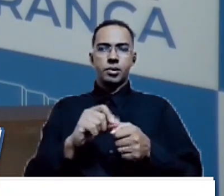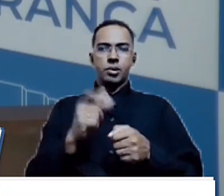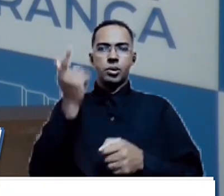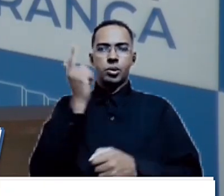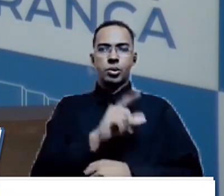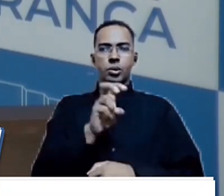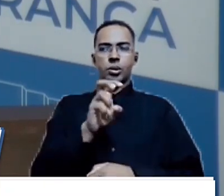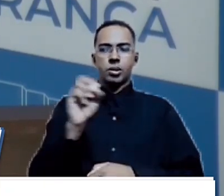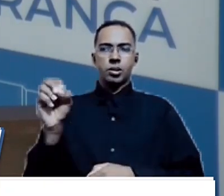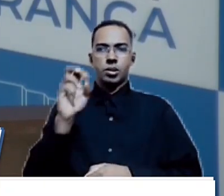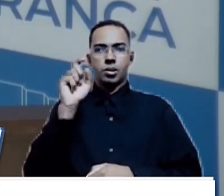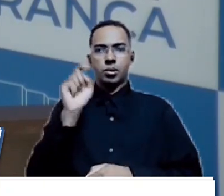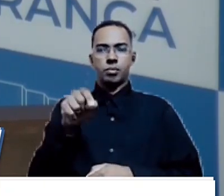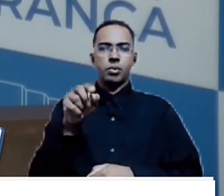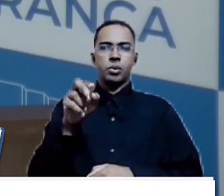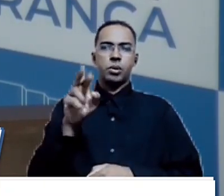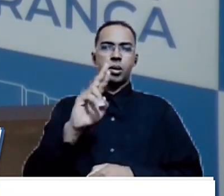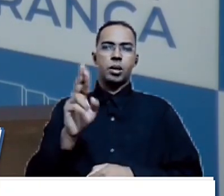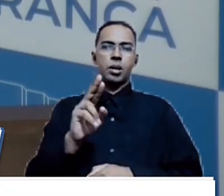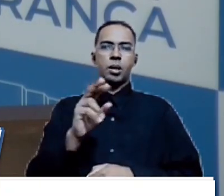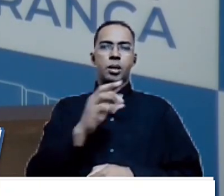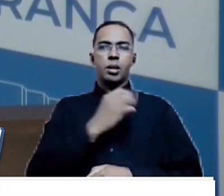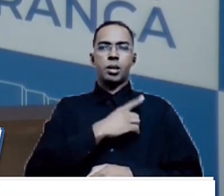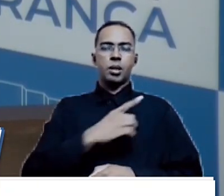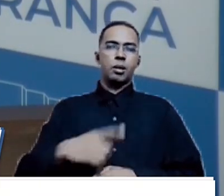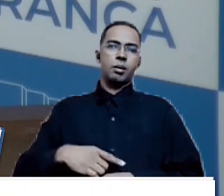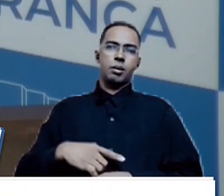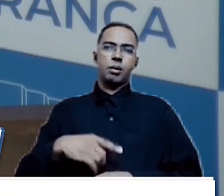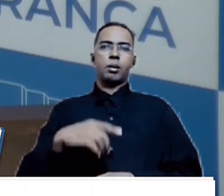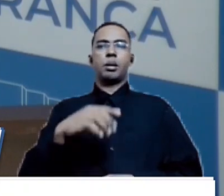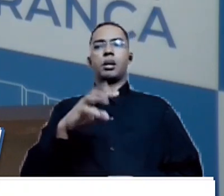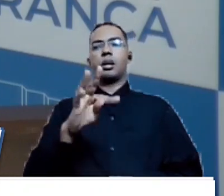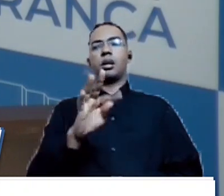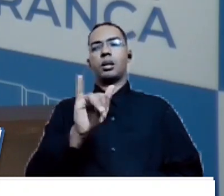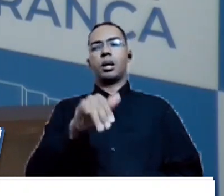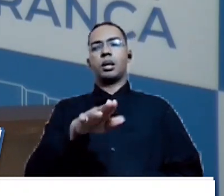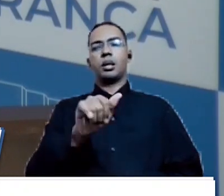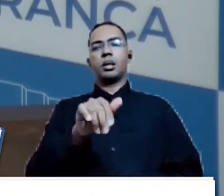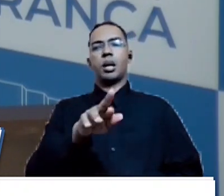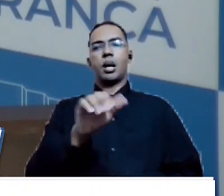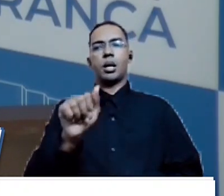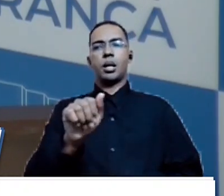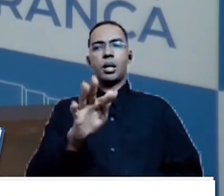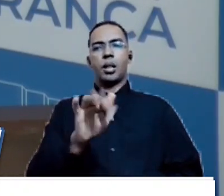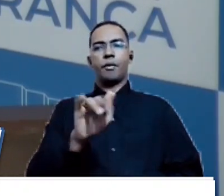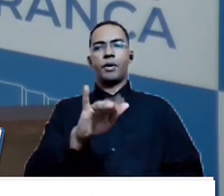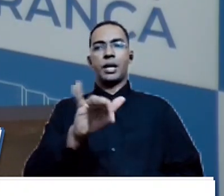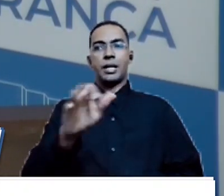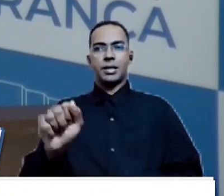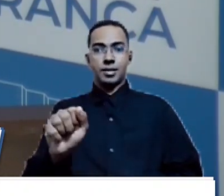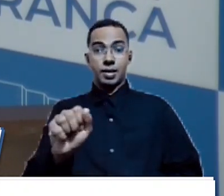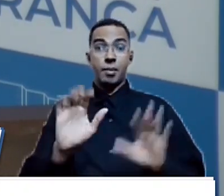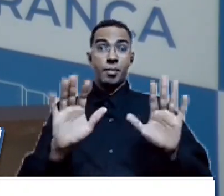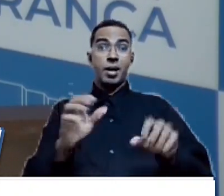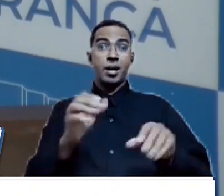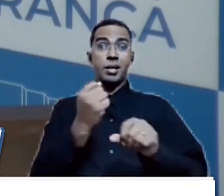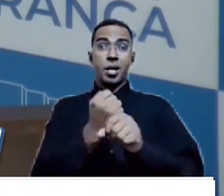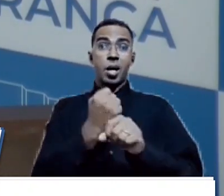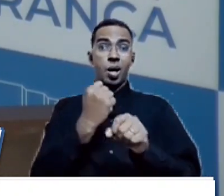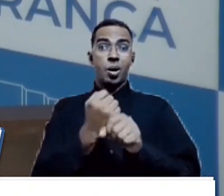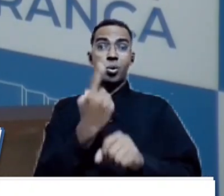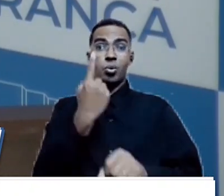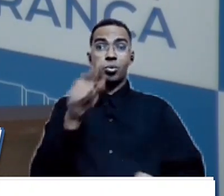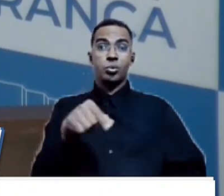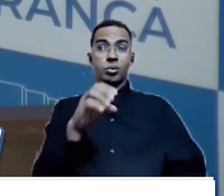que a deputada Tainara Faria do partido dos trabalhadores deputado estadual só que a obra custa um milhão e